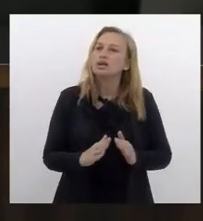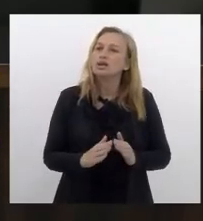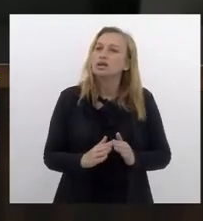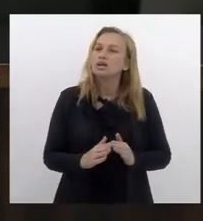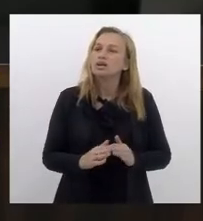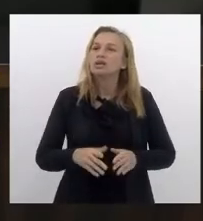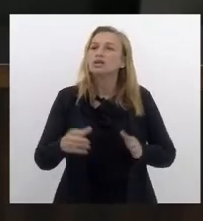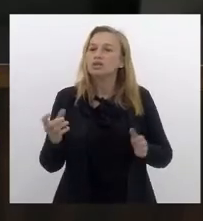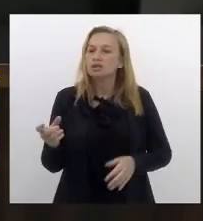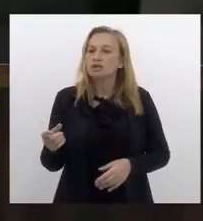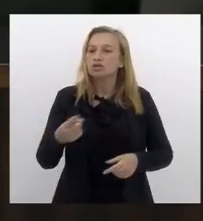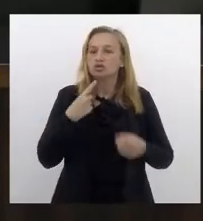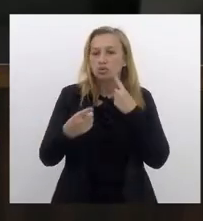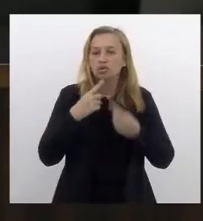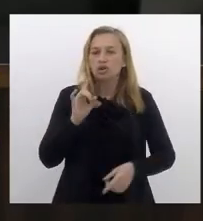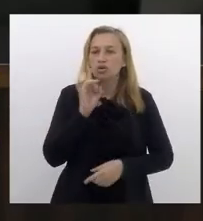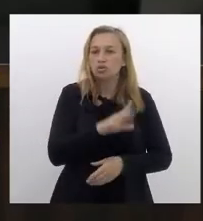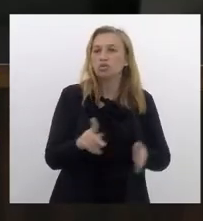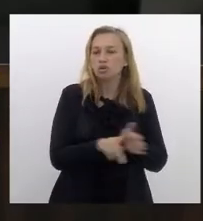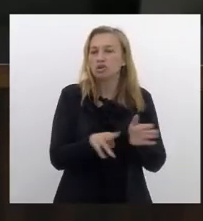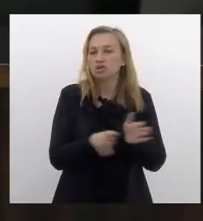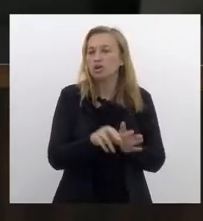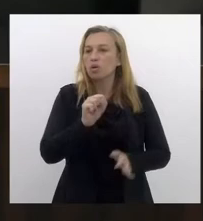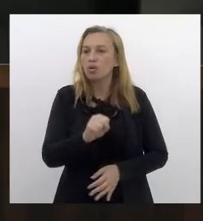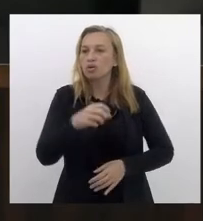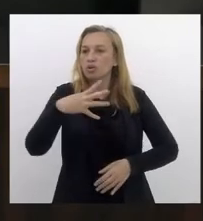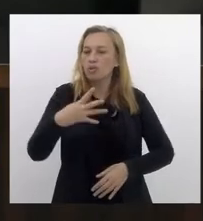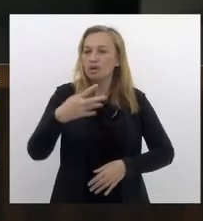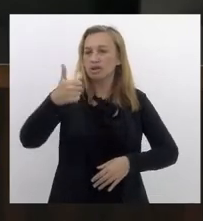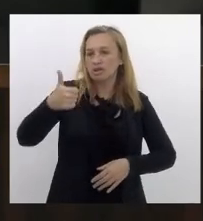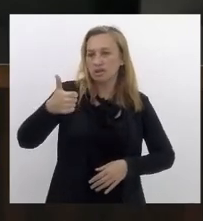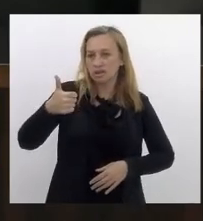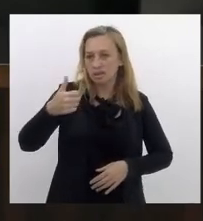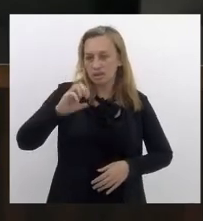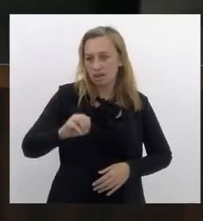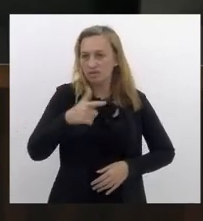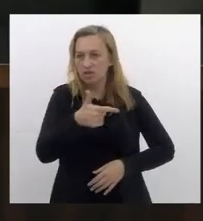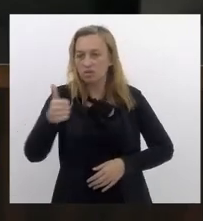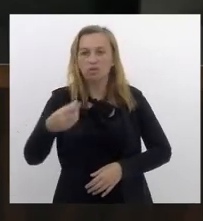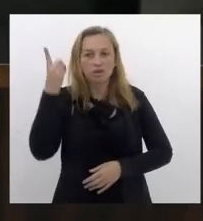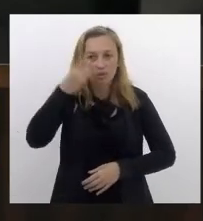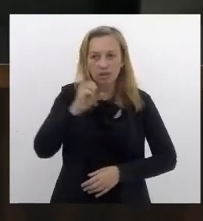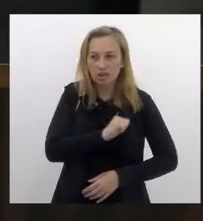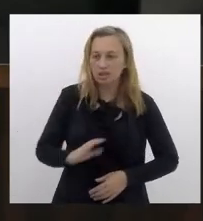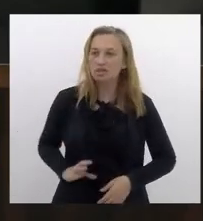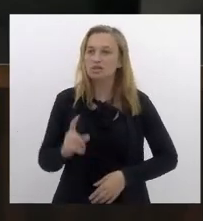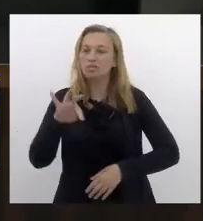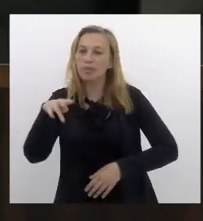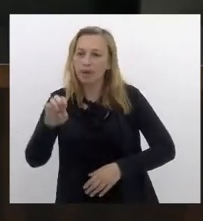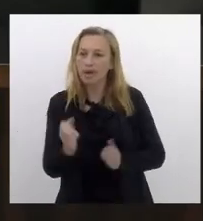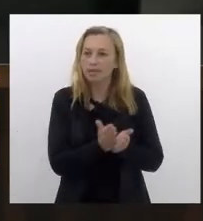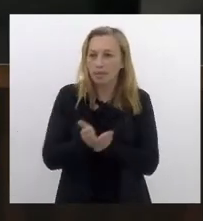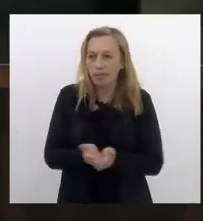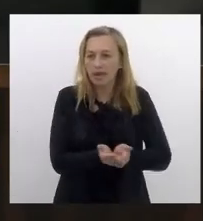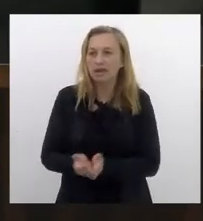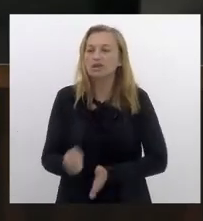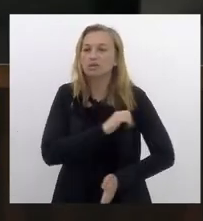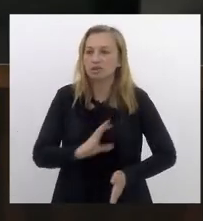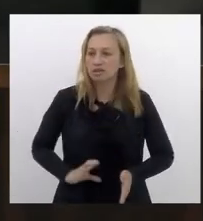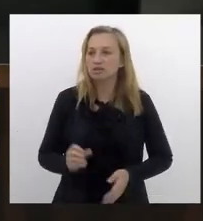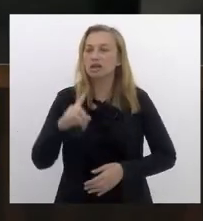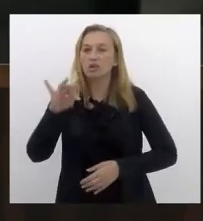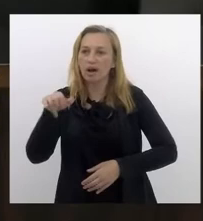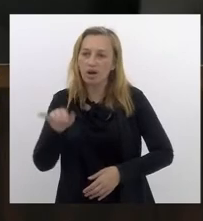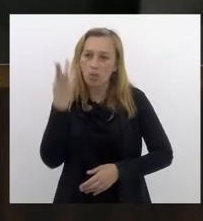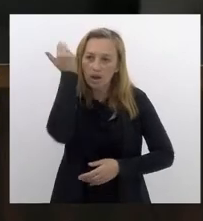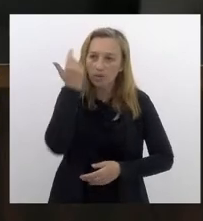Em regime de urgência, em discussão única, projeto de resolução número 84021, de autoria dos deputados André Ciliano, Dionísio Lins, Carlos Mique, Bebeto, Subtenente Bernardo, Eliomar